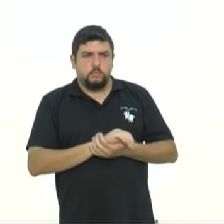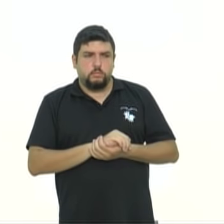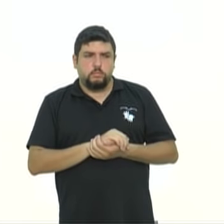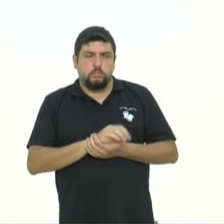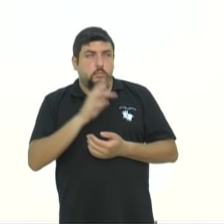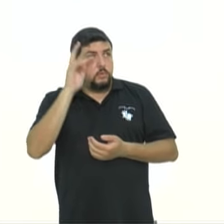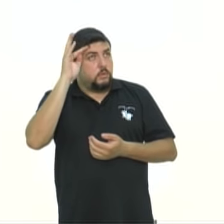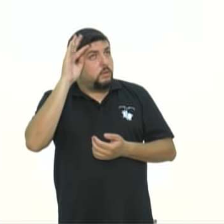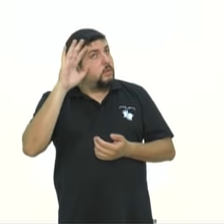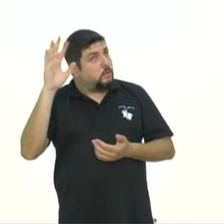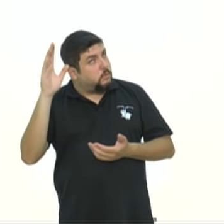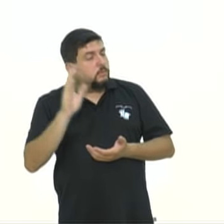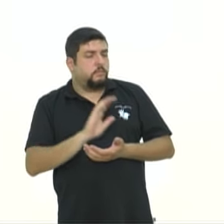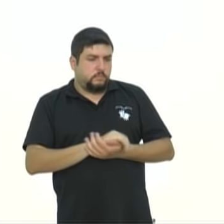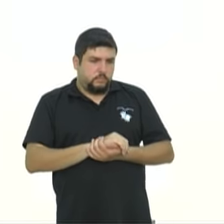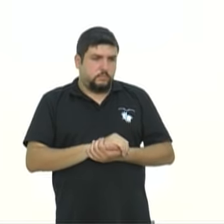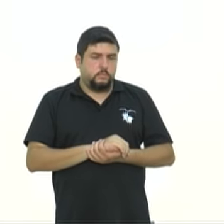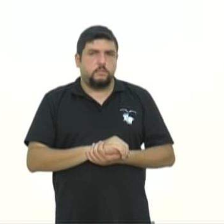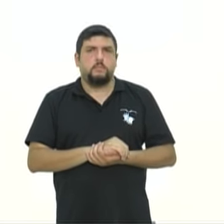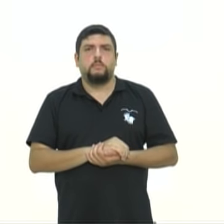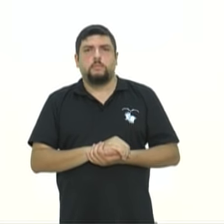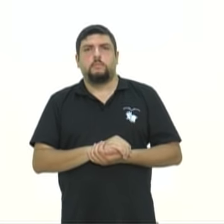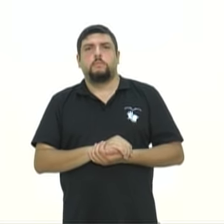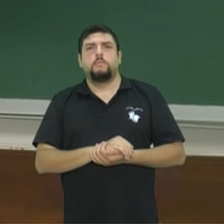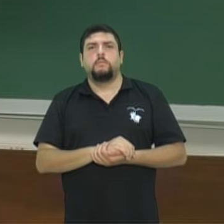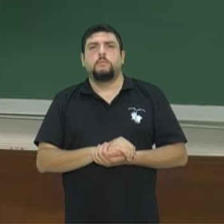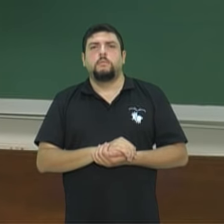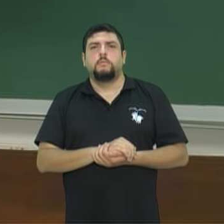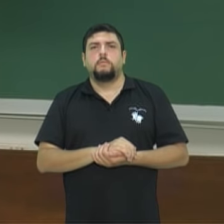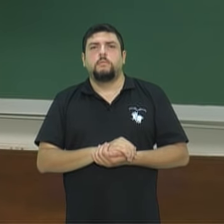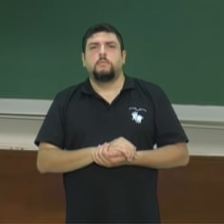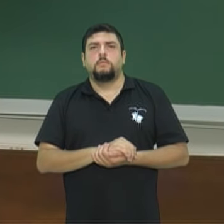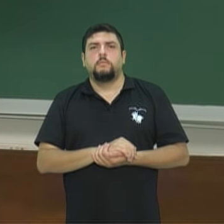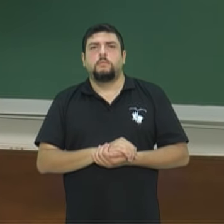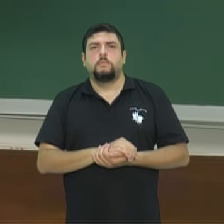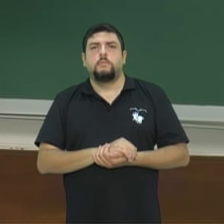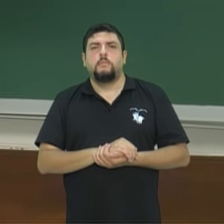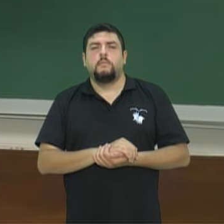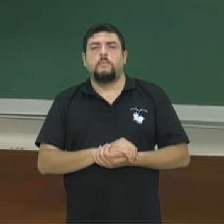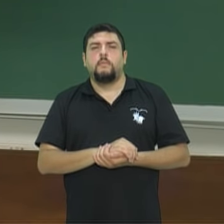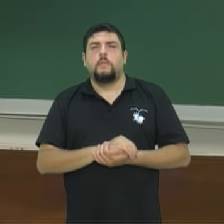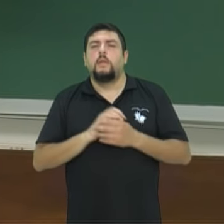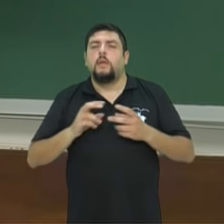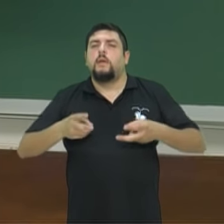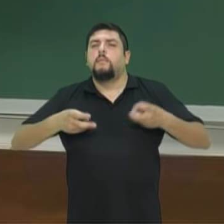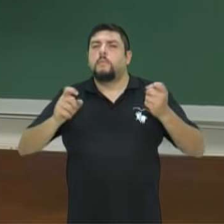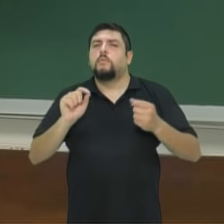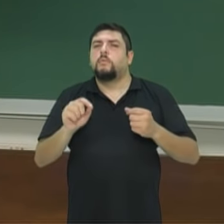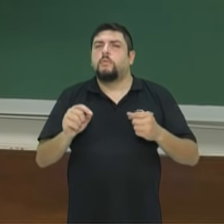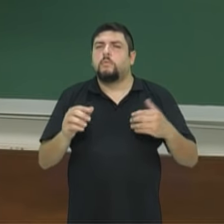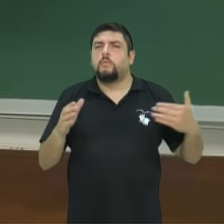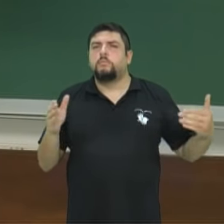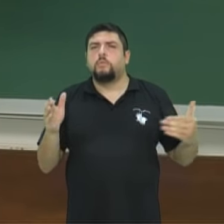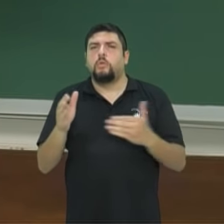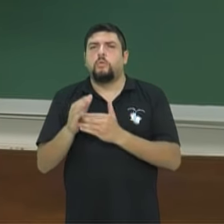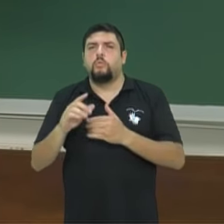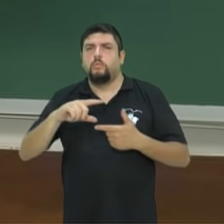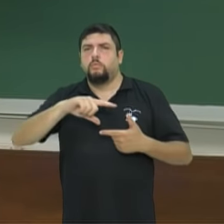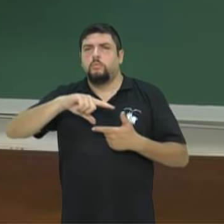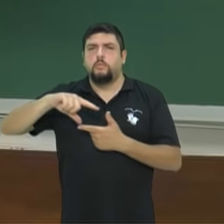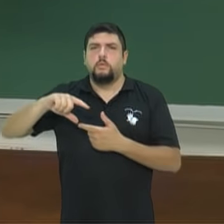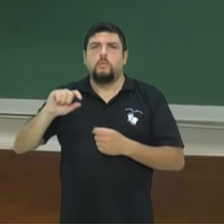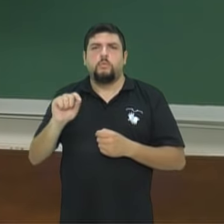Teoricamente, é claro. Então, observem ali a ironia provocada, em especial no último quadrinho, né? Vocês têm